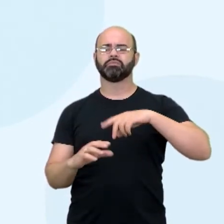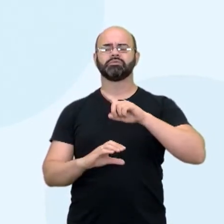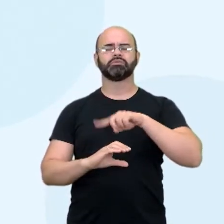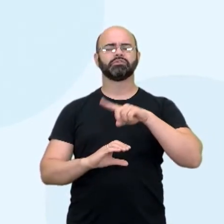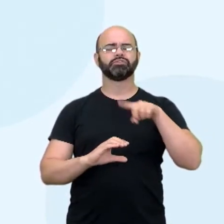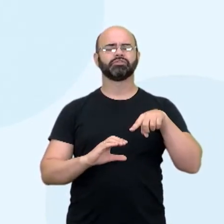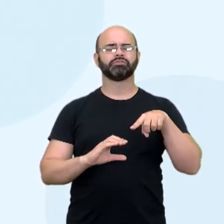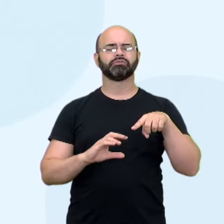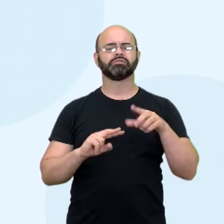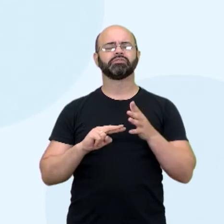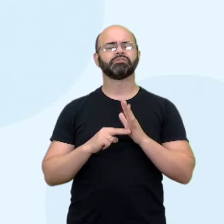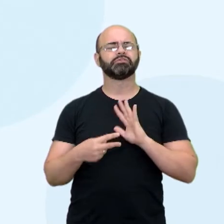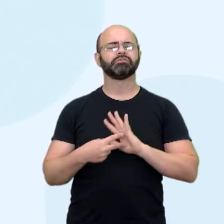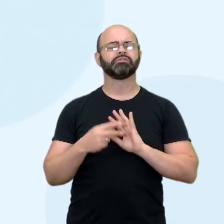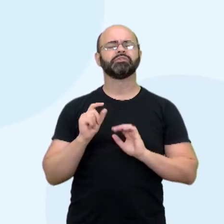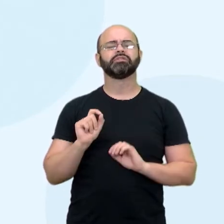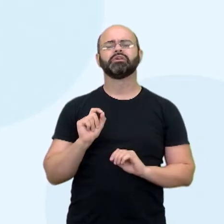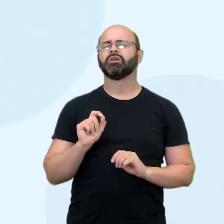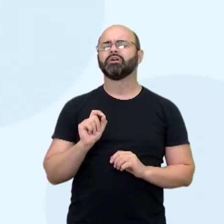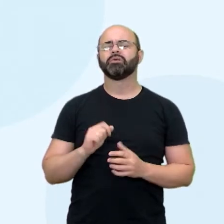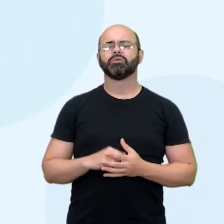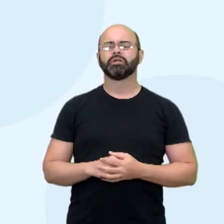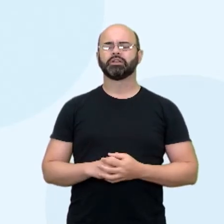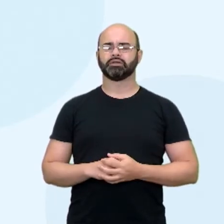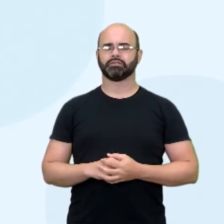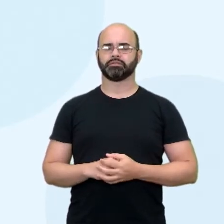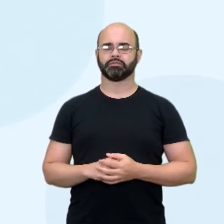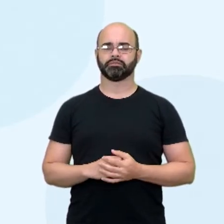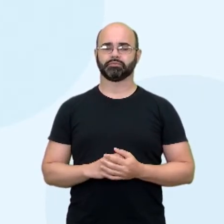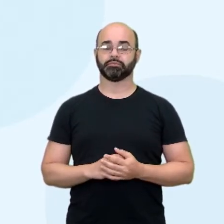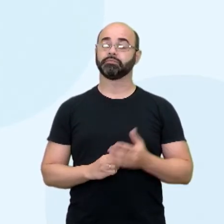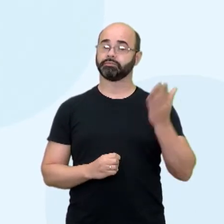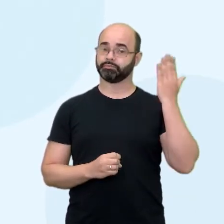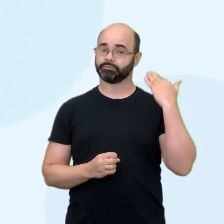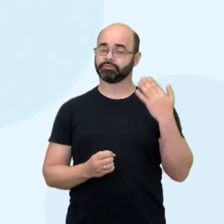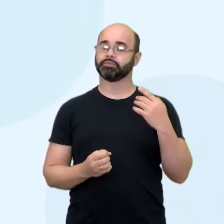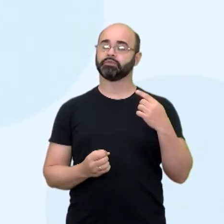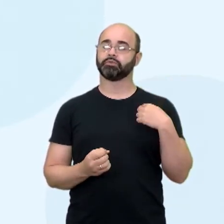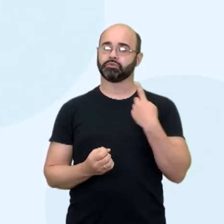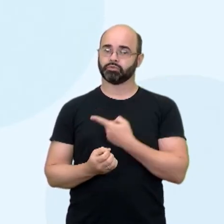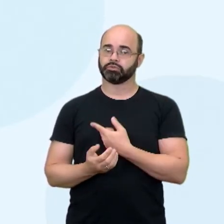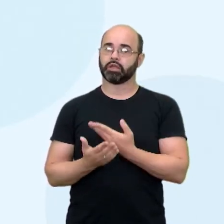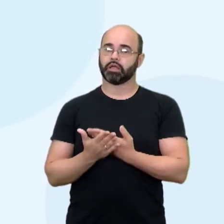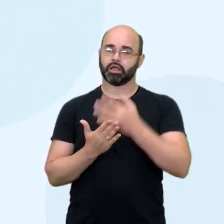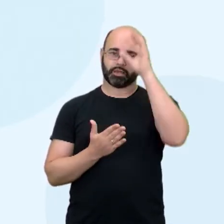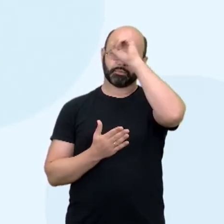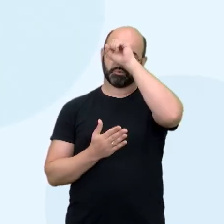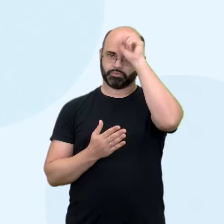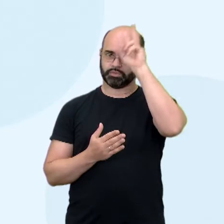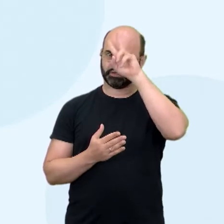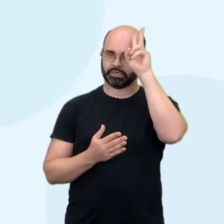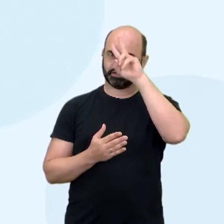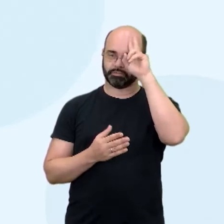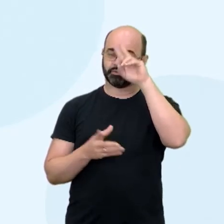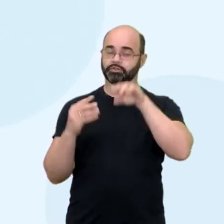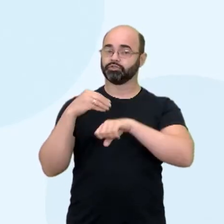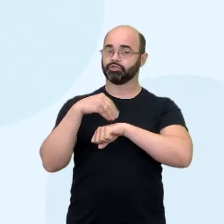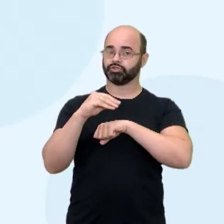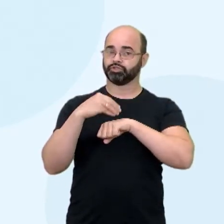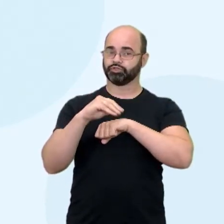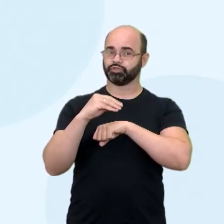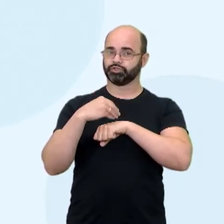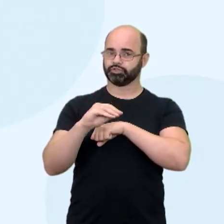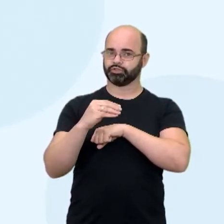científica vou tentar lembrar um pouquinho dos elementos que a gente imobilizou na aula anterior Eu já coloquei aí algumas dicas